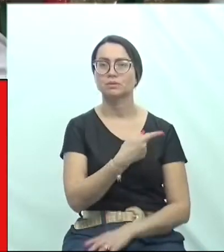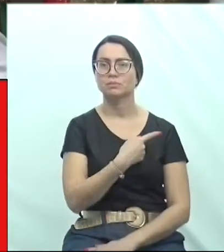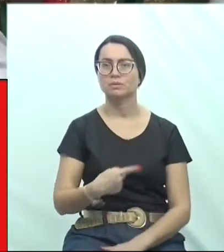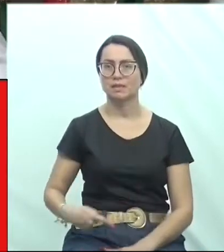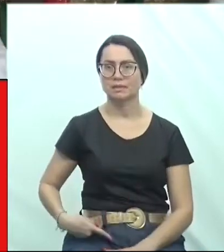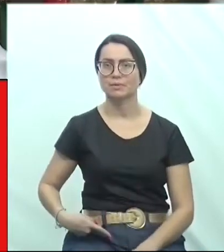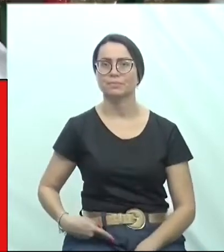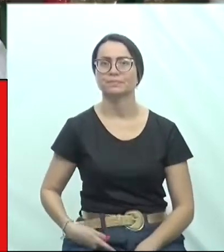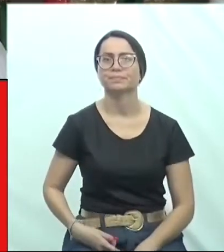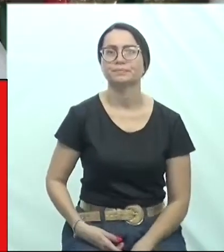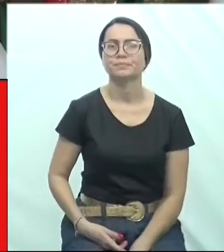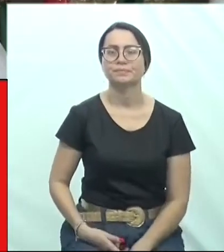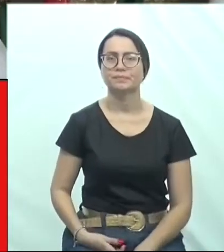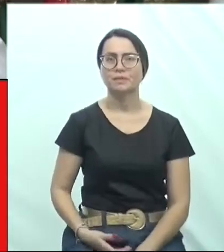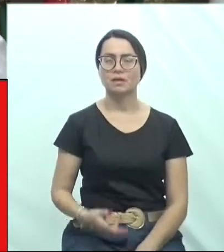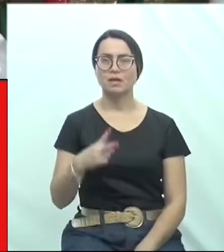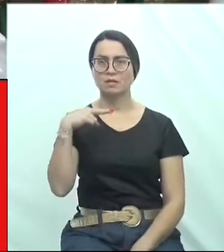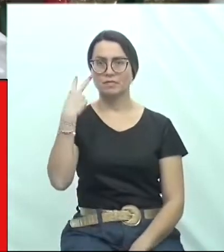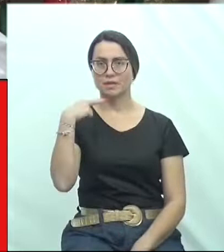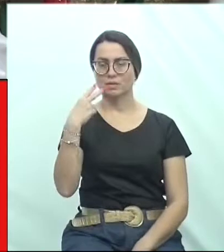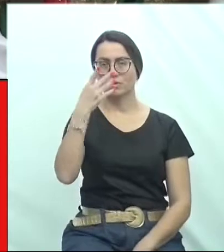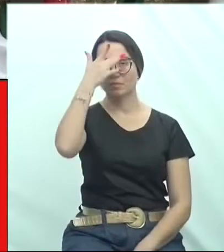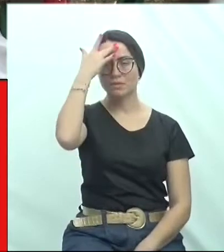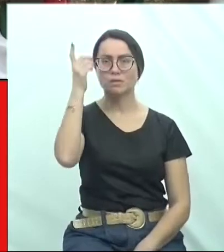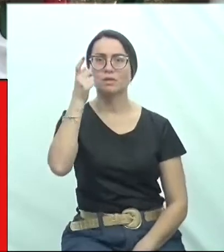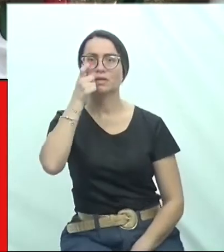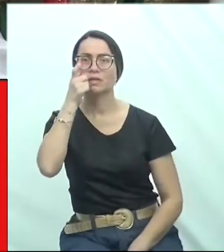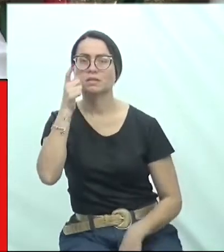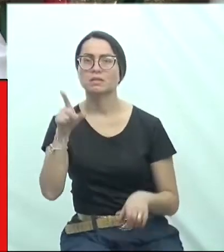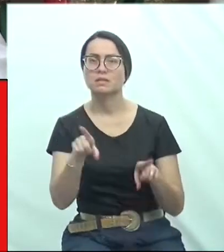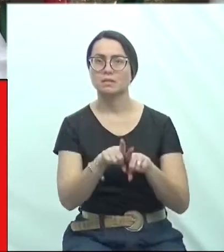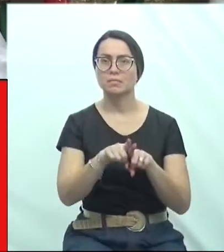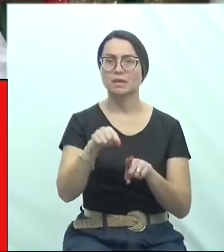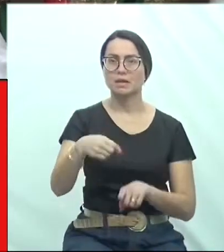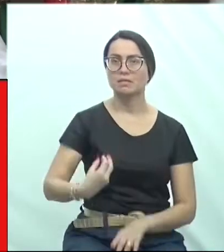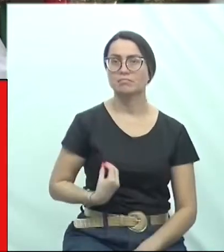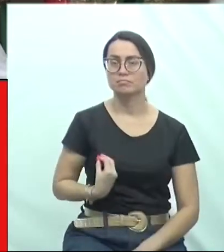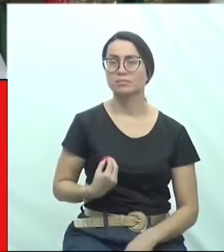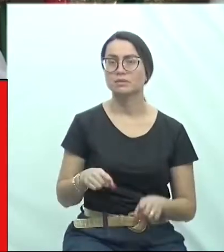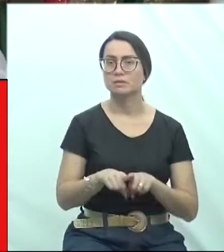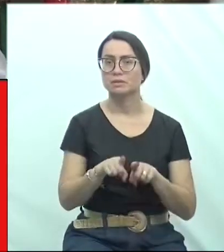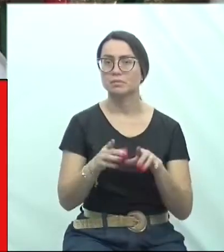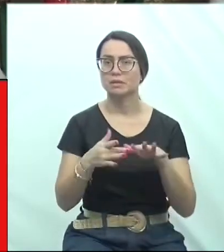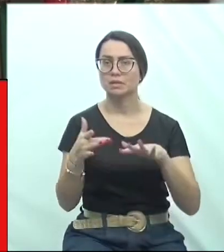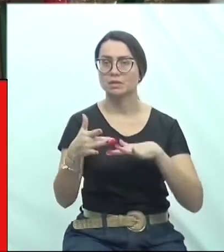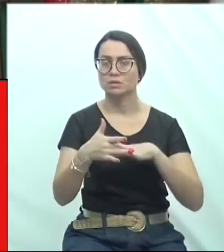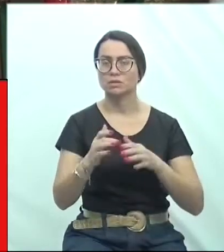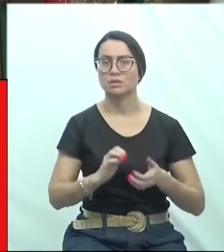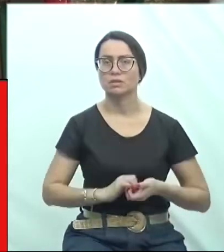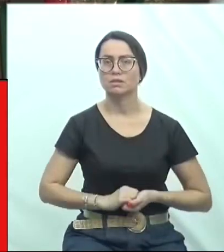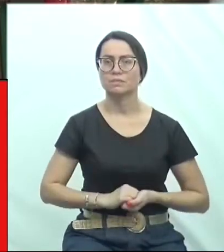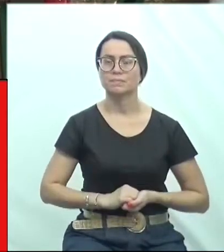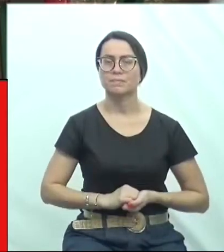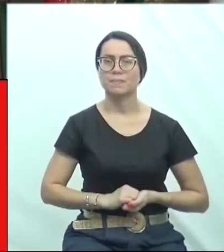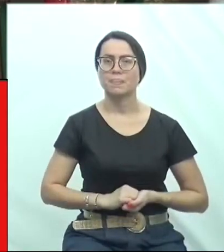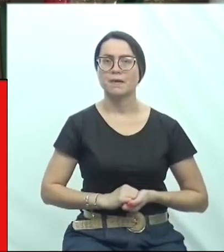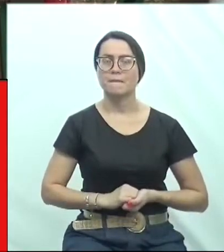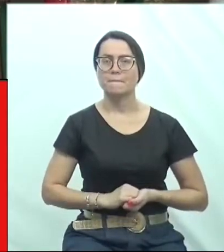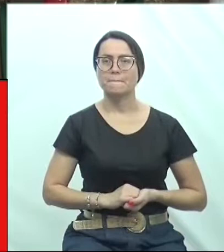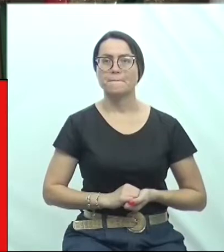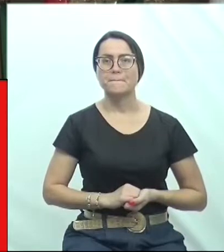colegas vereadores, o público que nos assiste aqui no plenário e através das redes sociais.